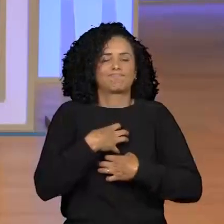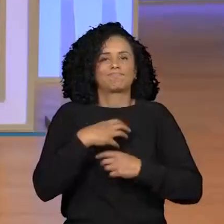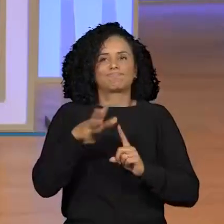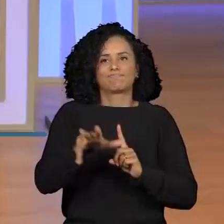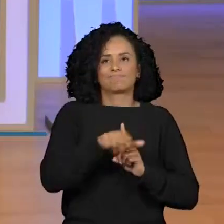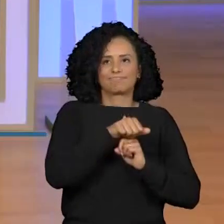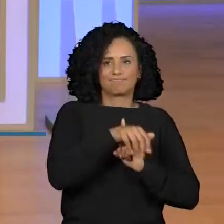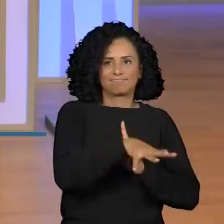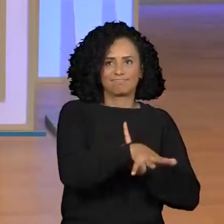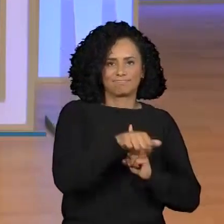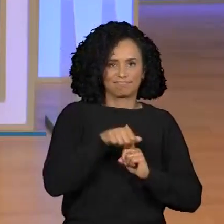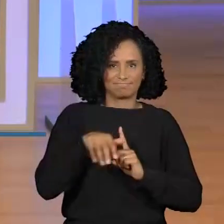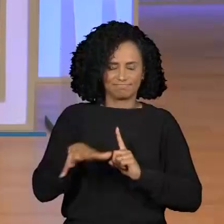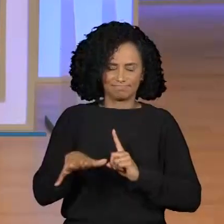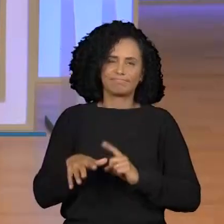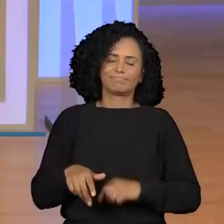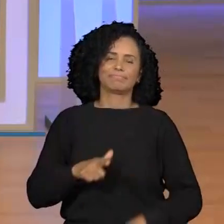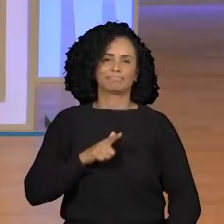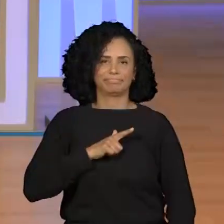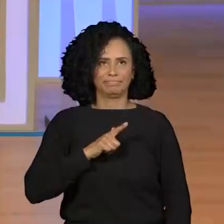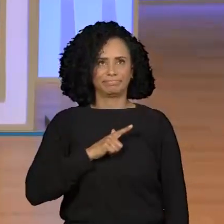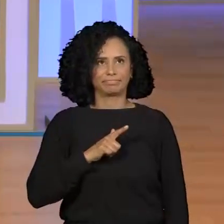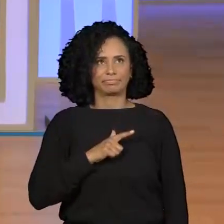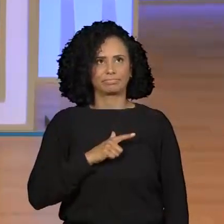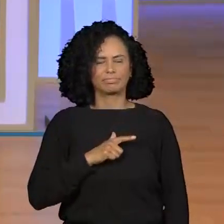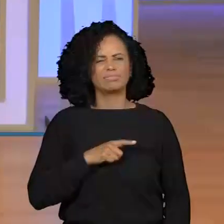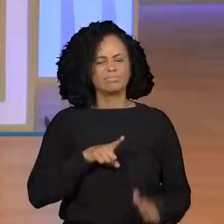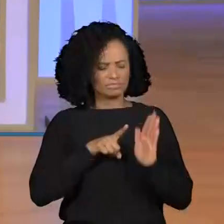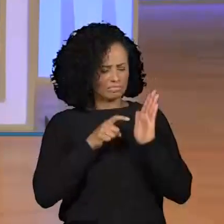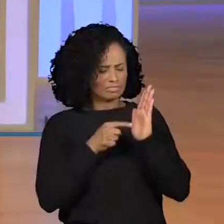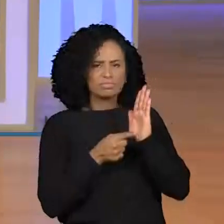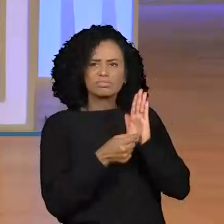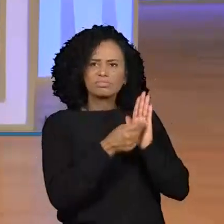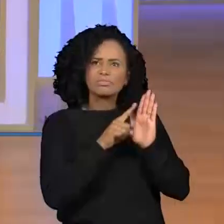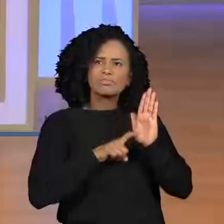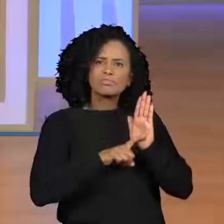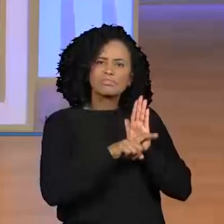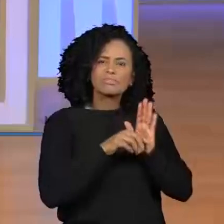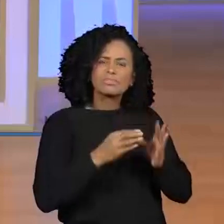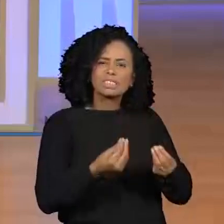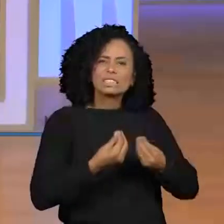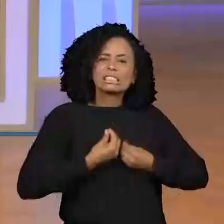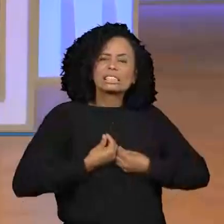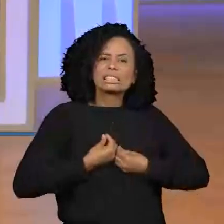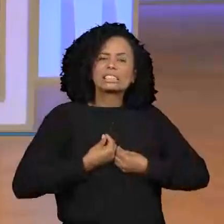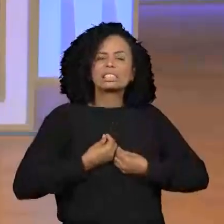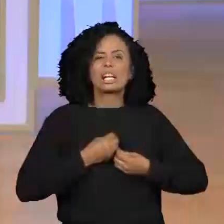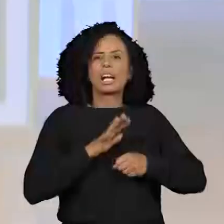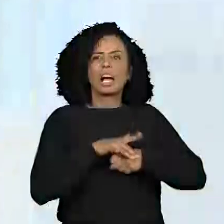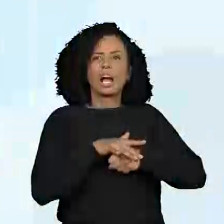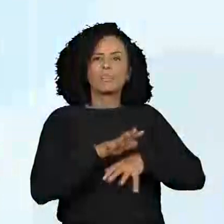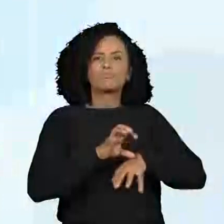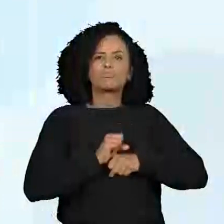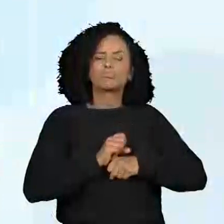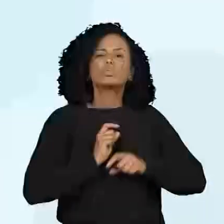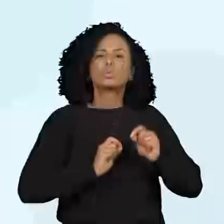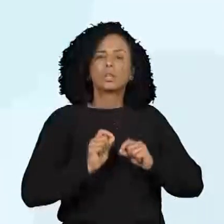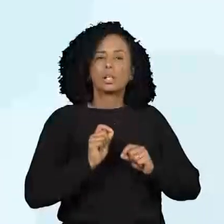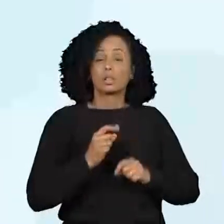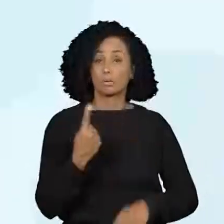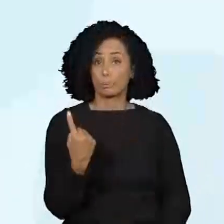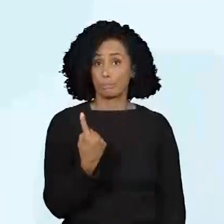por micro-organismos. E quais são os micro-organismos que causam doenças para as pessoas? Eu trouxe aqui o